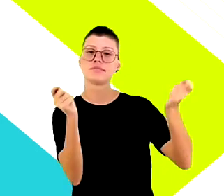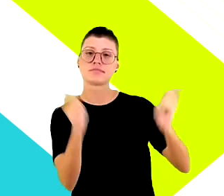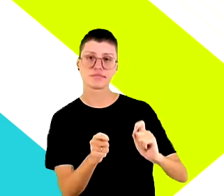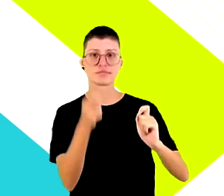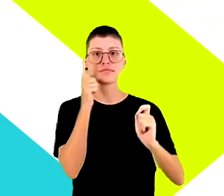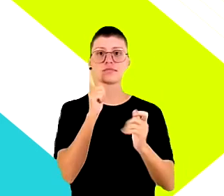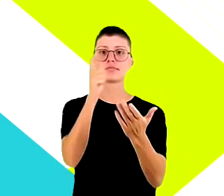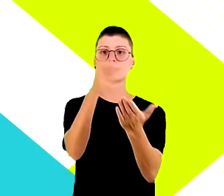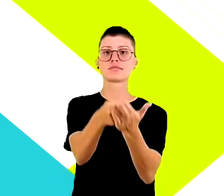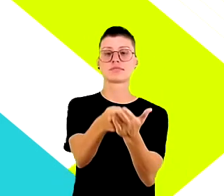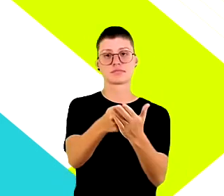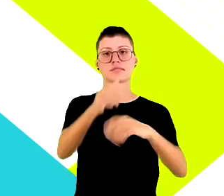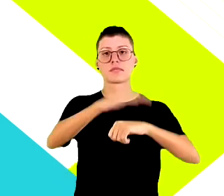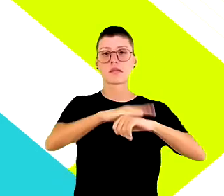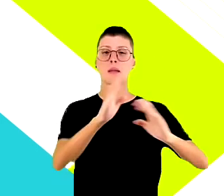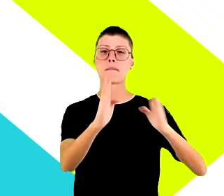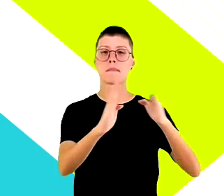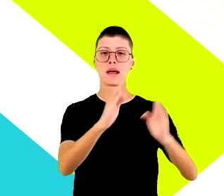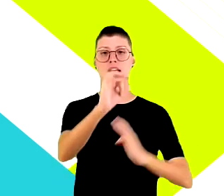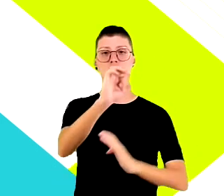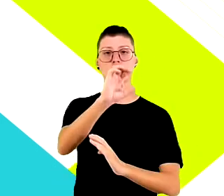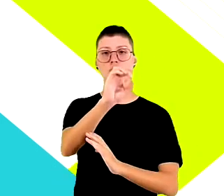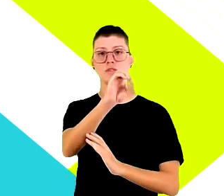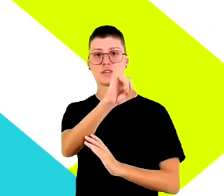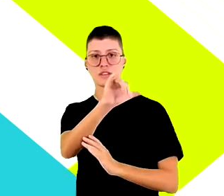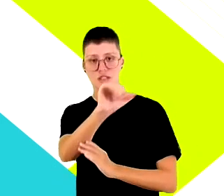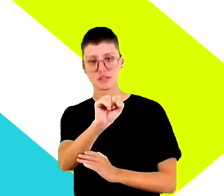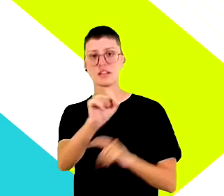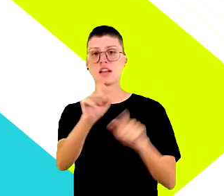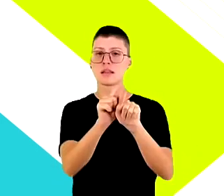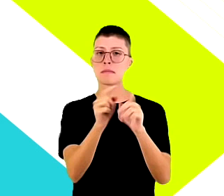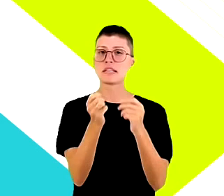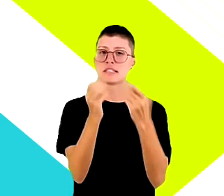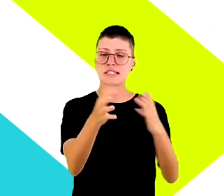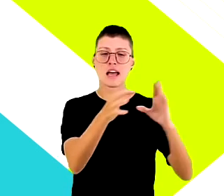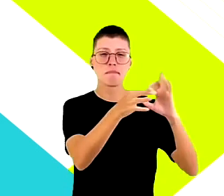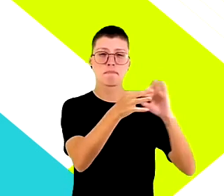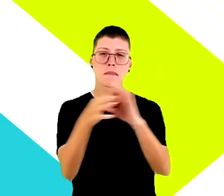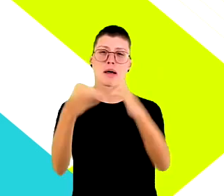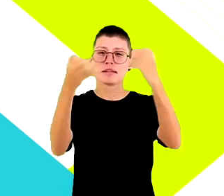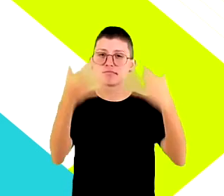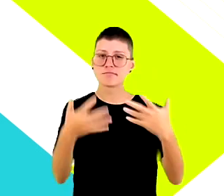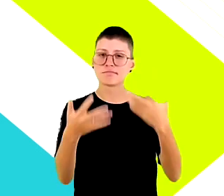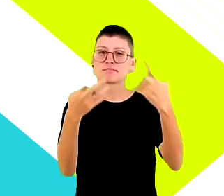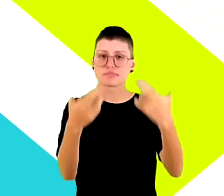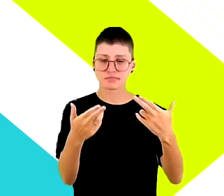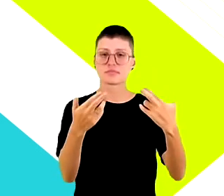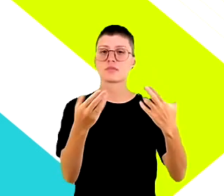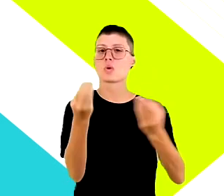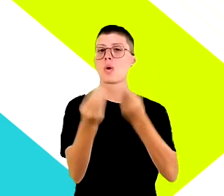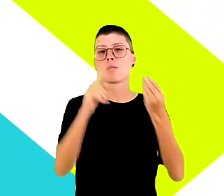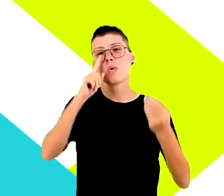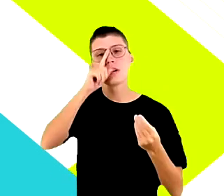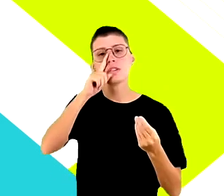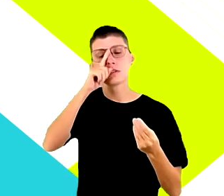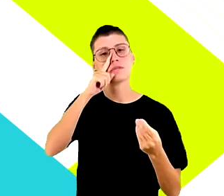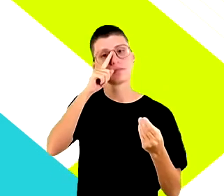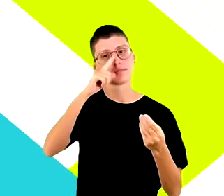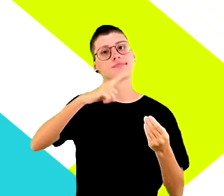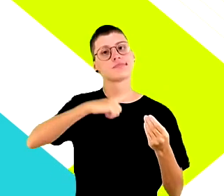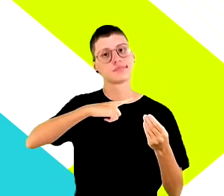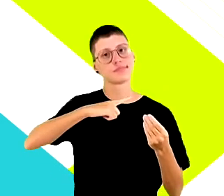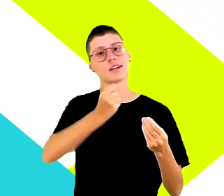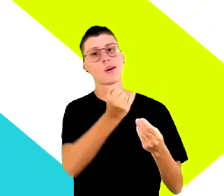prazo de 90 dias. E, além disso, a gente dá a explicação detalhada sobre esse risco. Então, esses scores aqui,